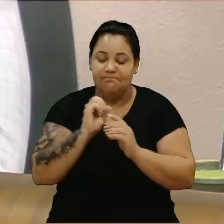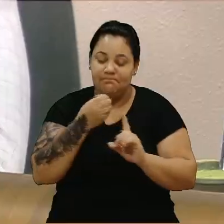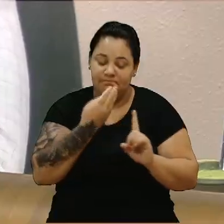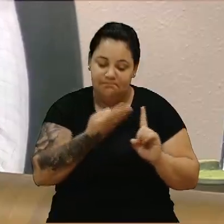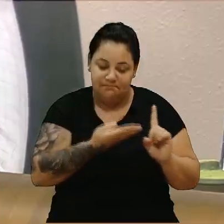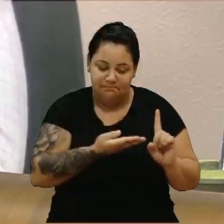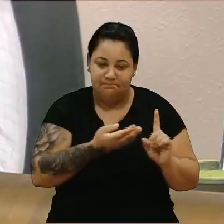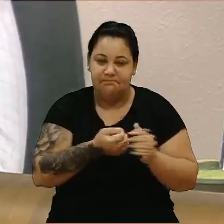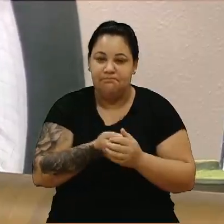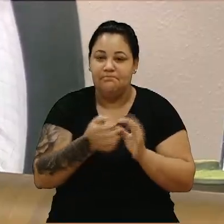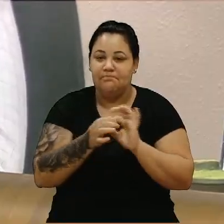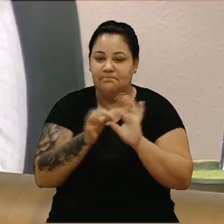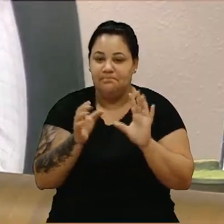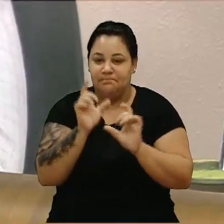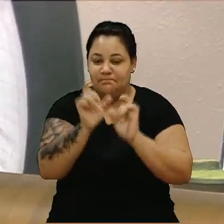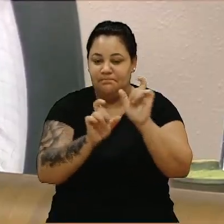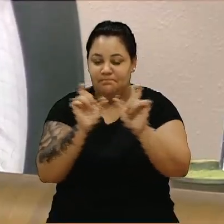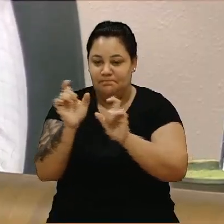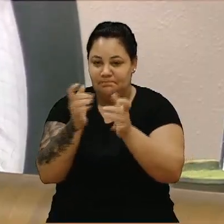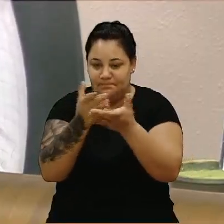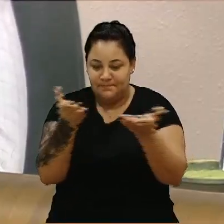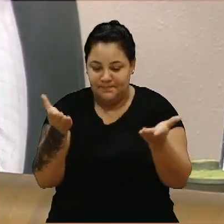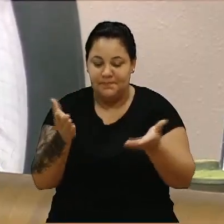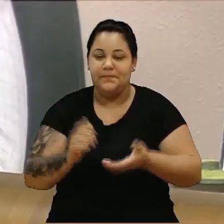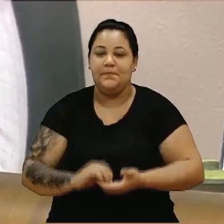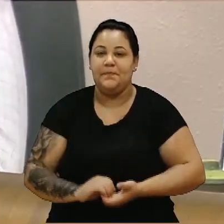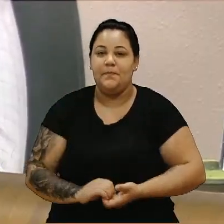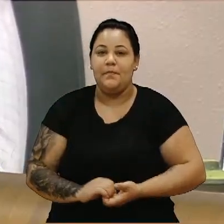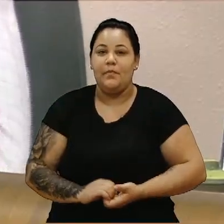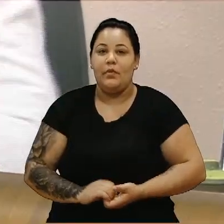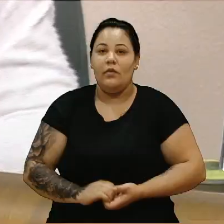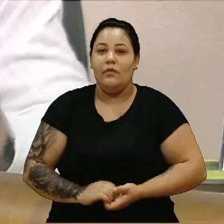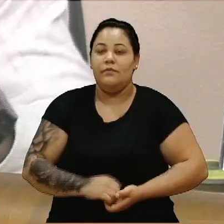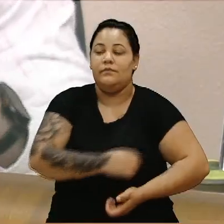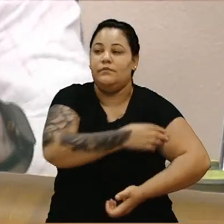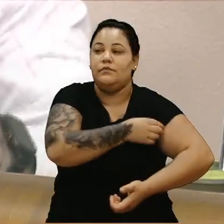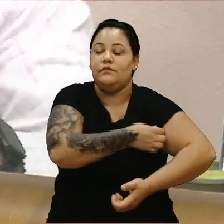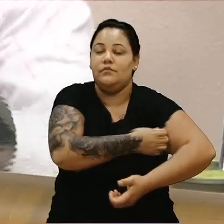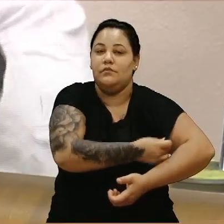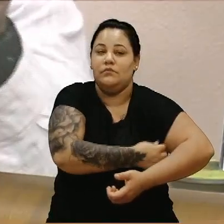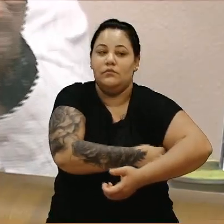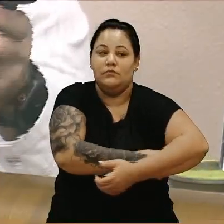disposição das senhoras vereadoras e dos senhores vereadores.